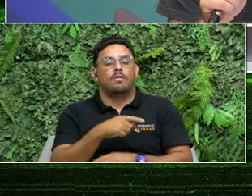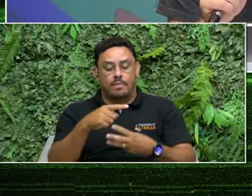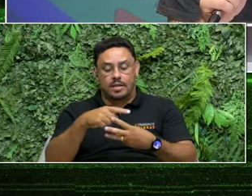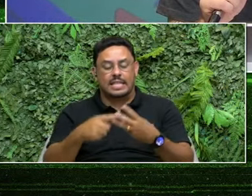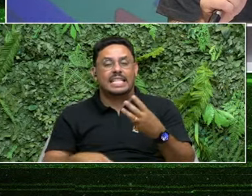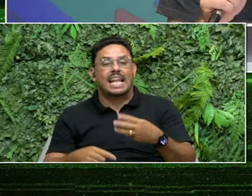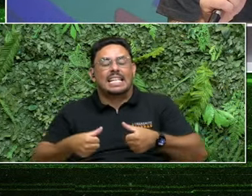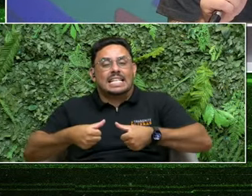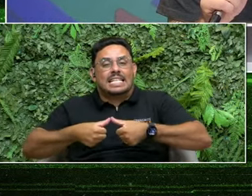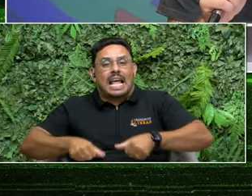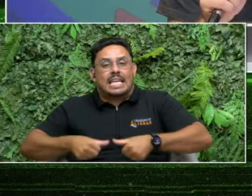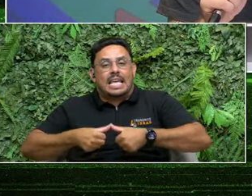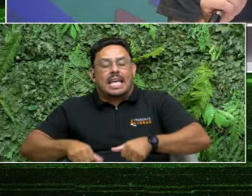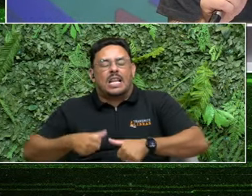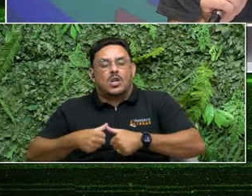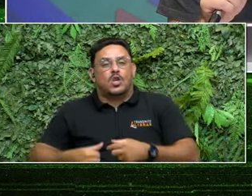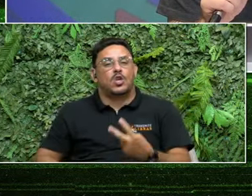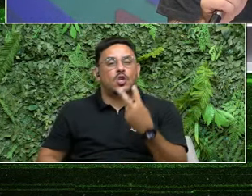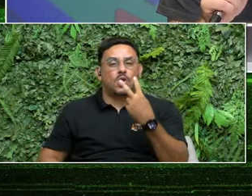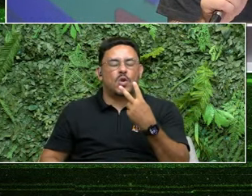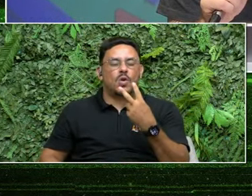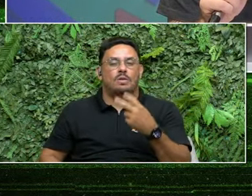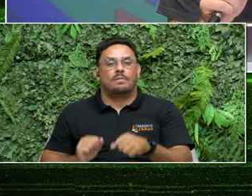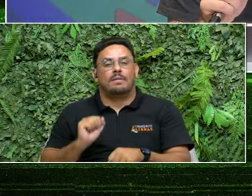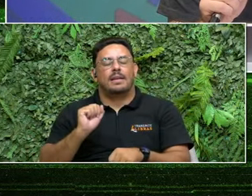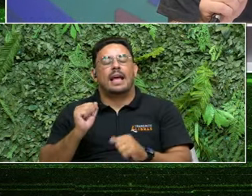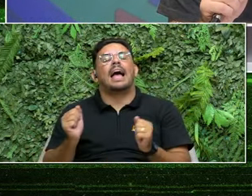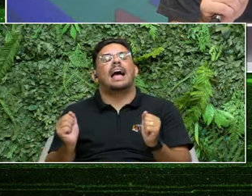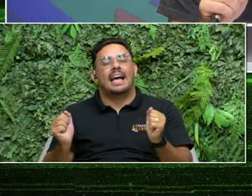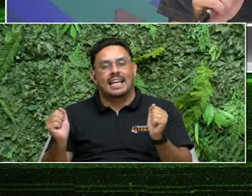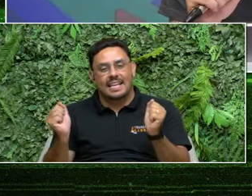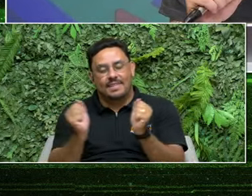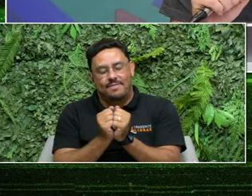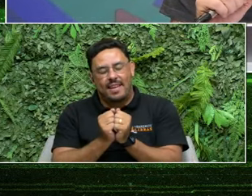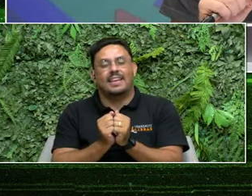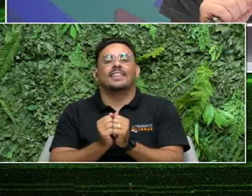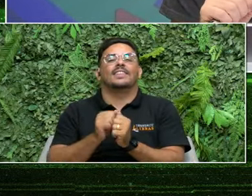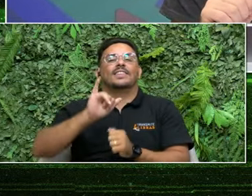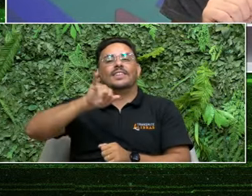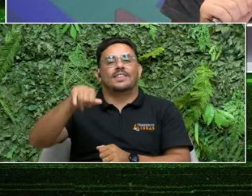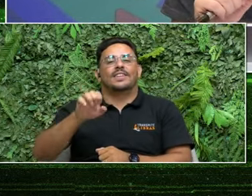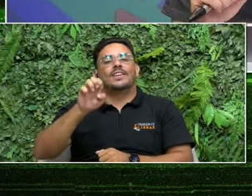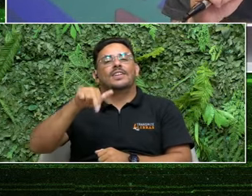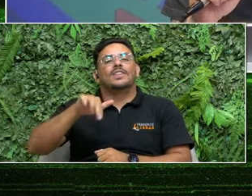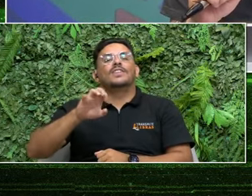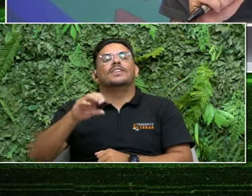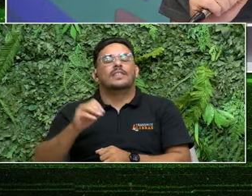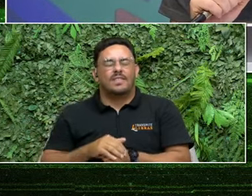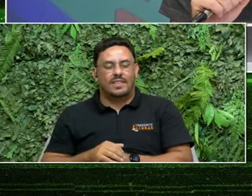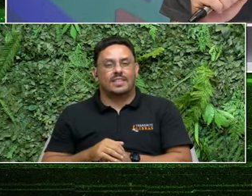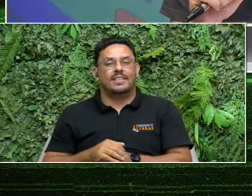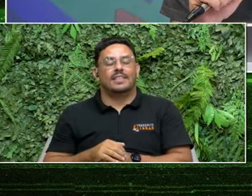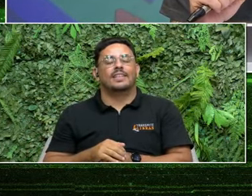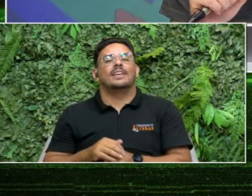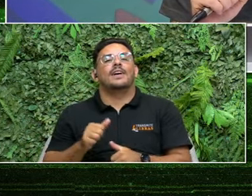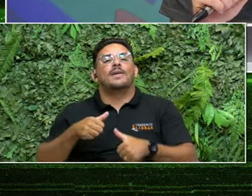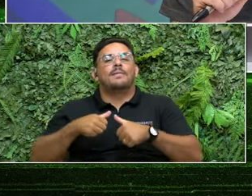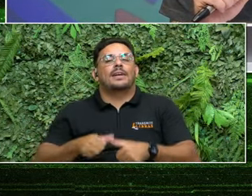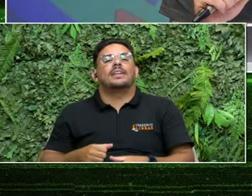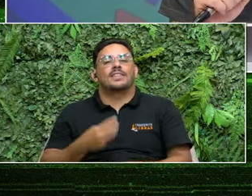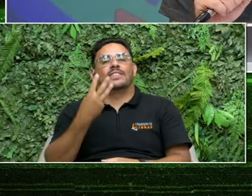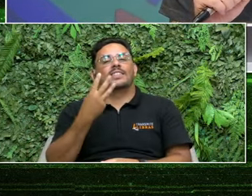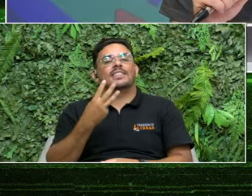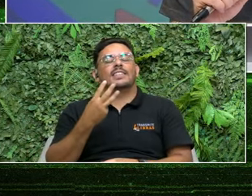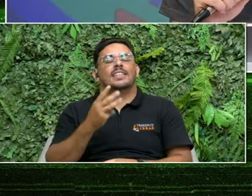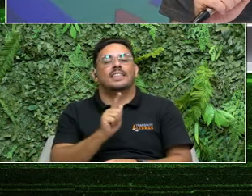zagueiros dois para poder marcar o gemon Ah não velho Marcar marcar os TR gemerson lá de Pedro Leopoldo